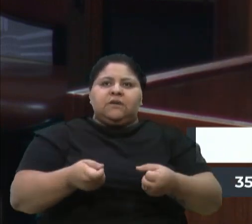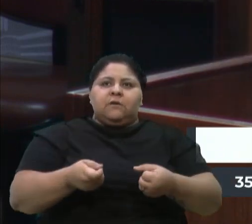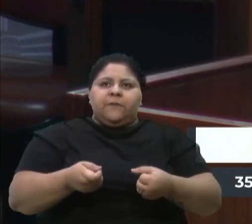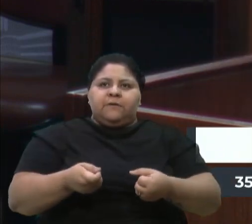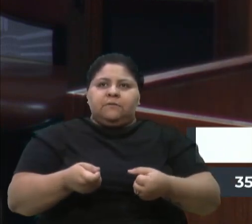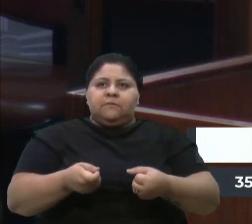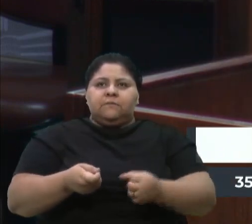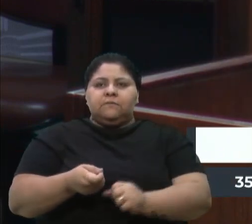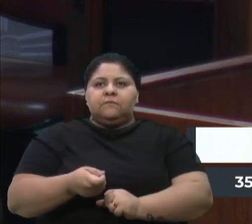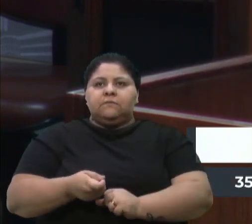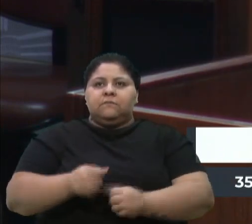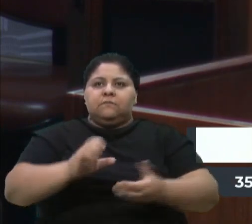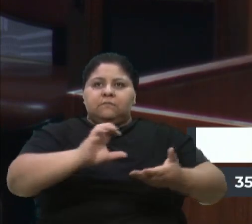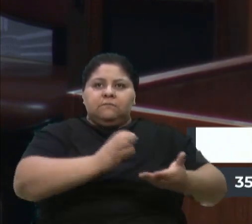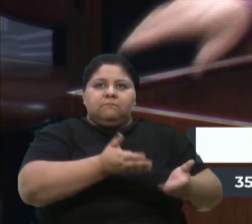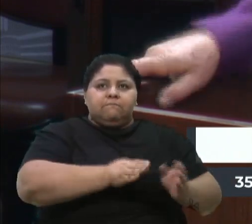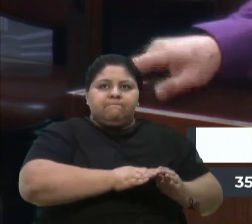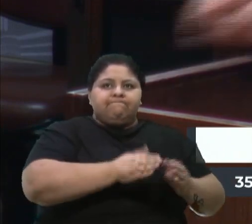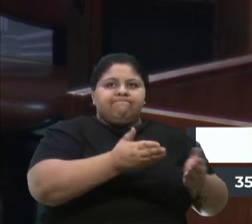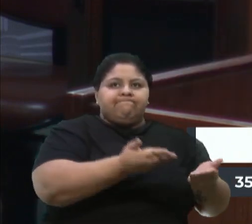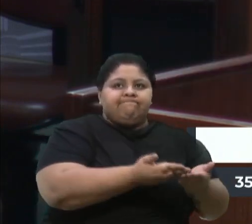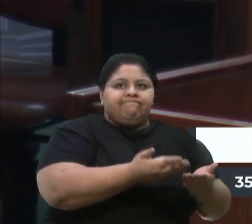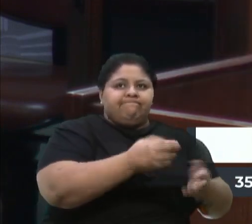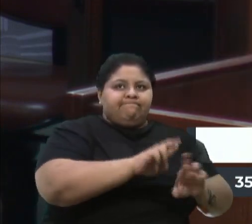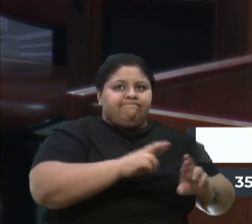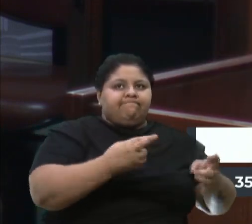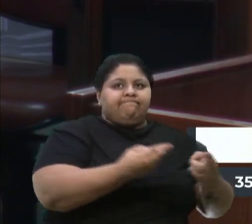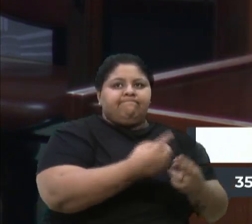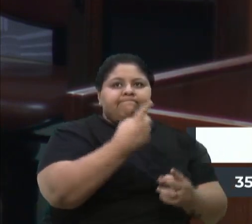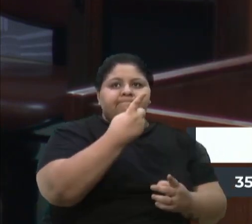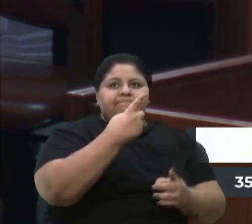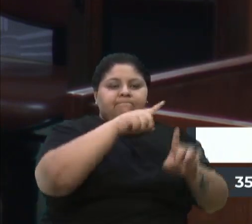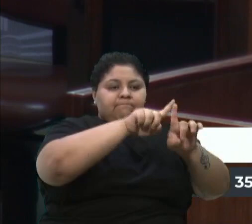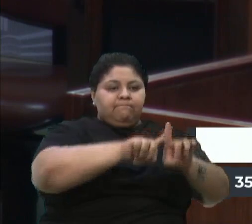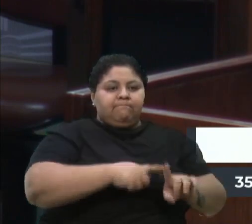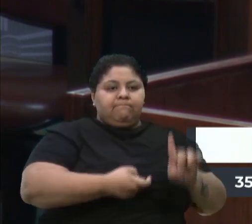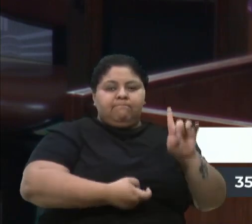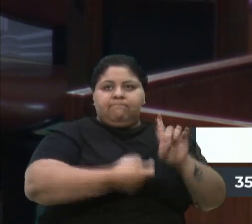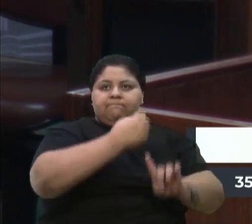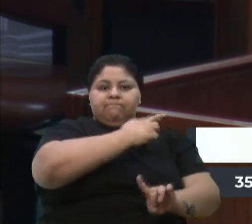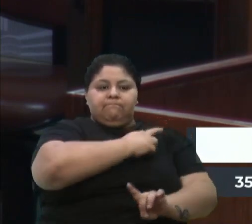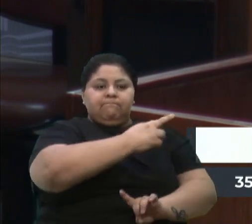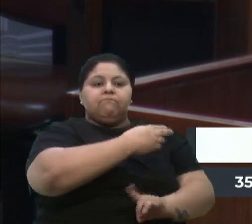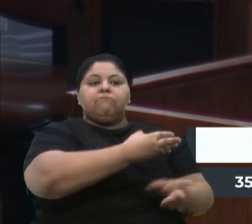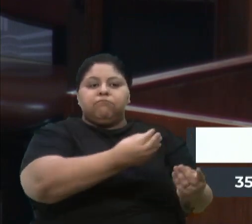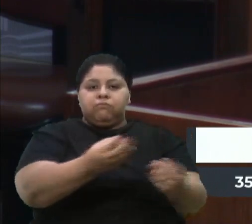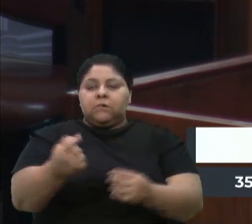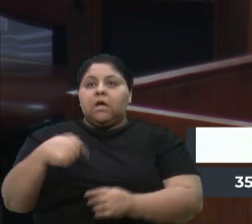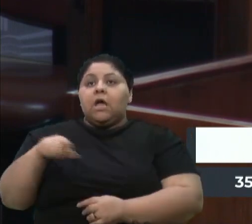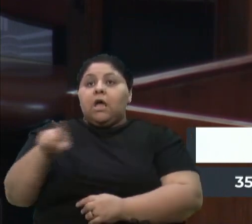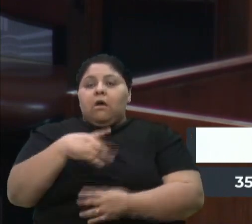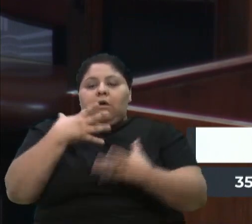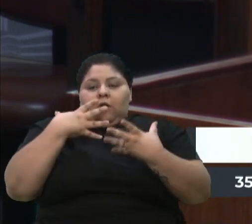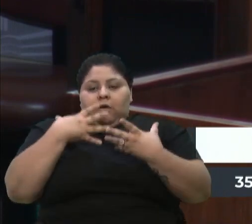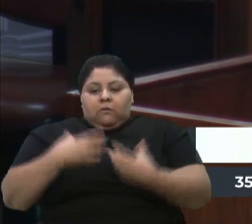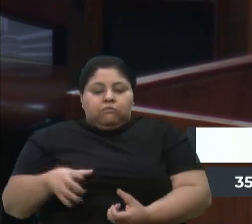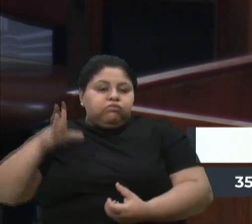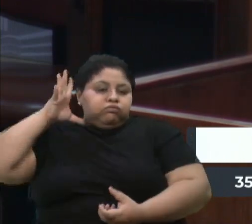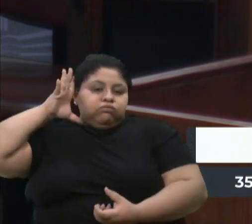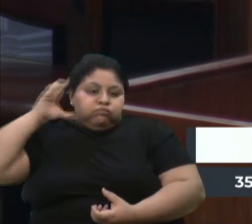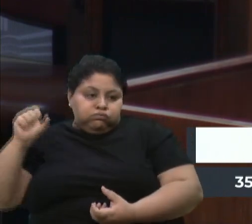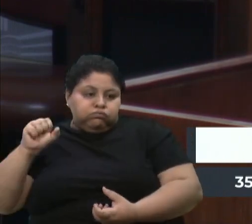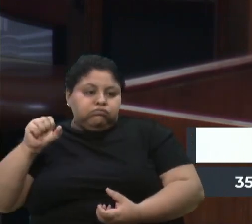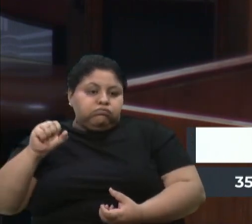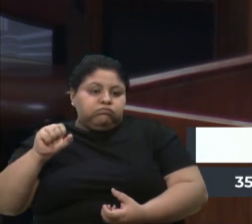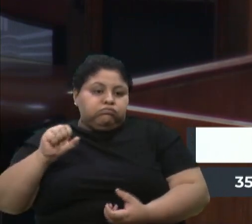E o Conselho, acho que se reúne uma vez por mês, representado, e muito bem, eu canso de ouvir aqui que o Conselho tem que ser ouvido.